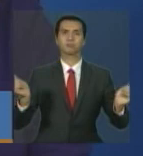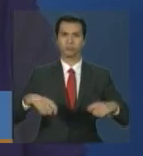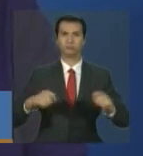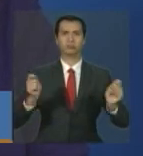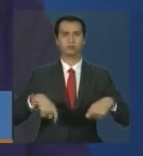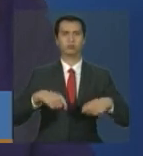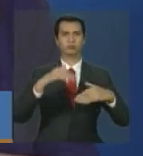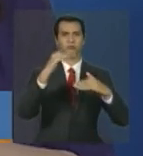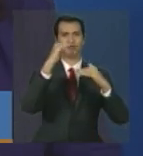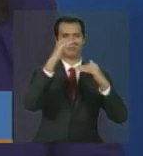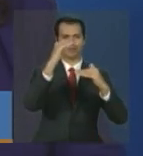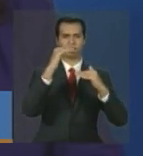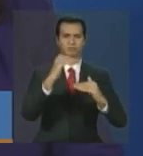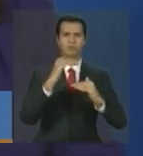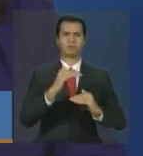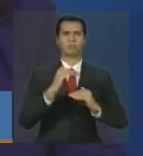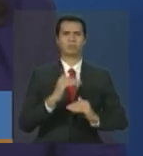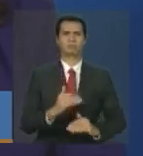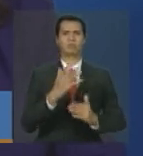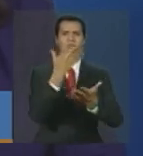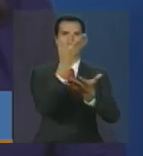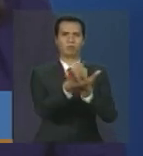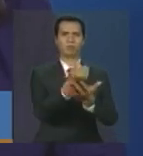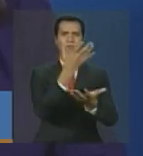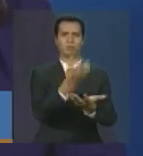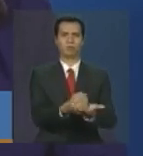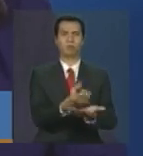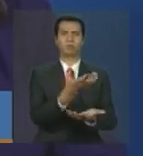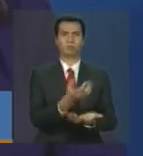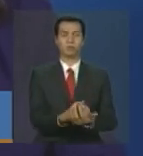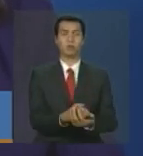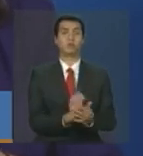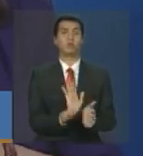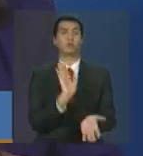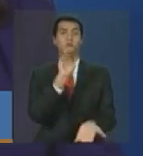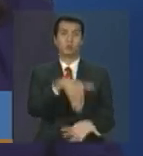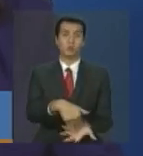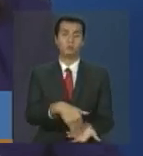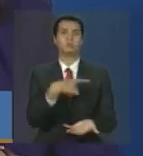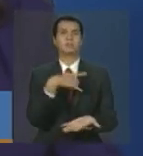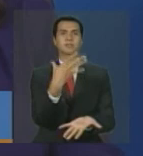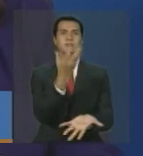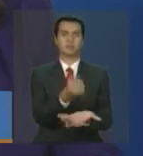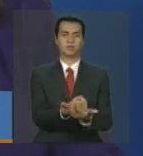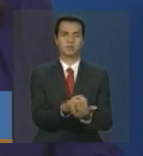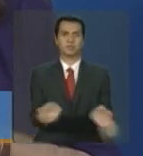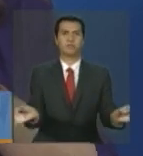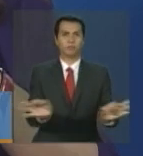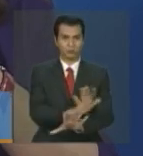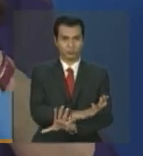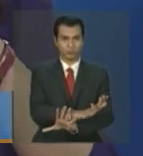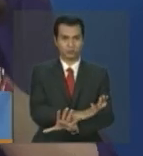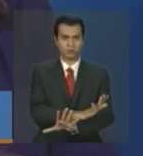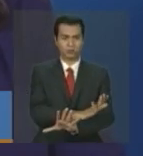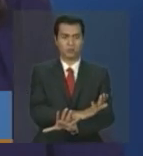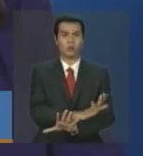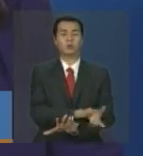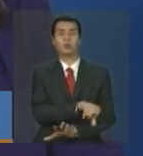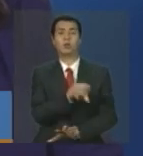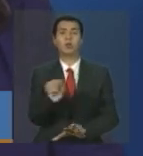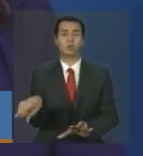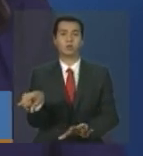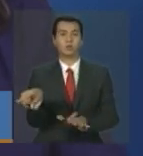salvar bloco A bloco ao clicar nos salvar e concluir o aplicativo vai entender que ele